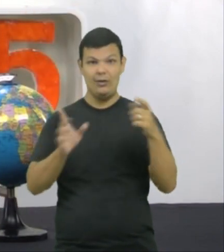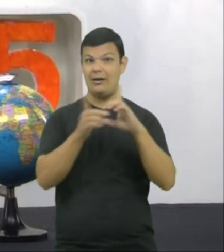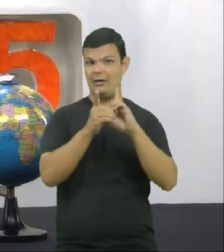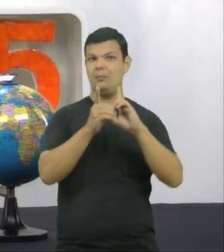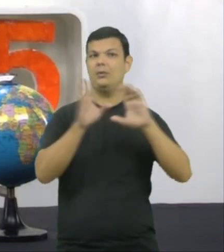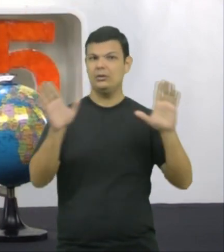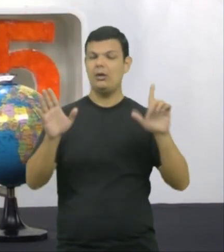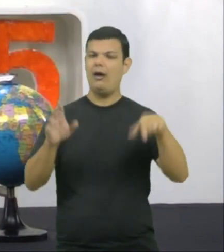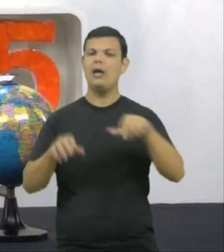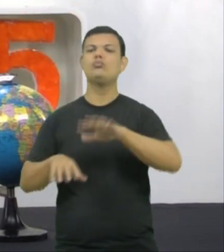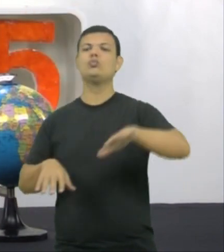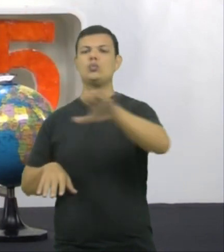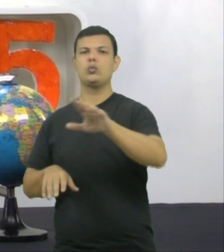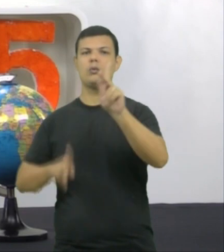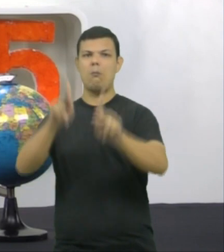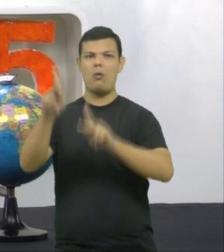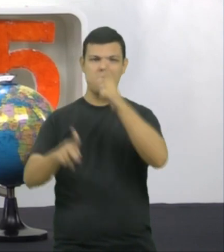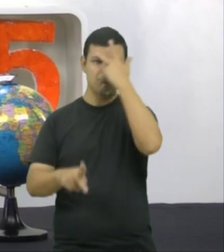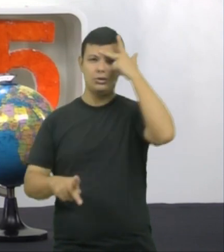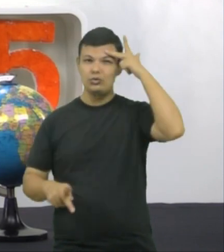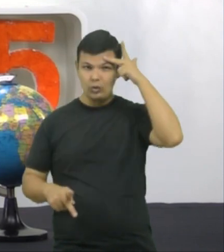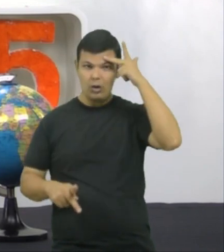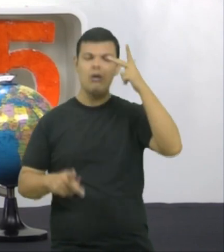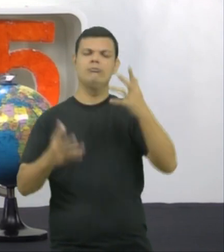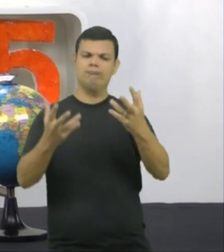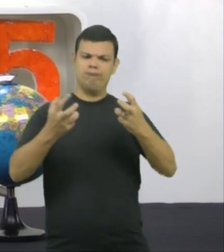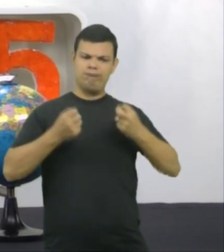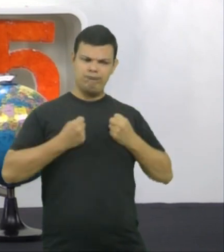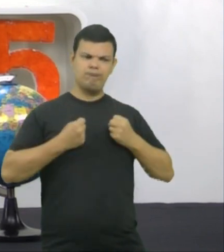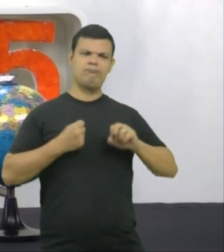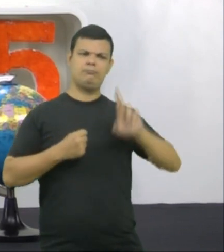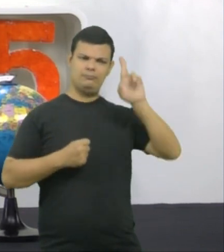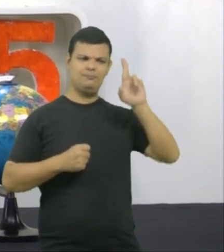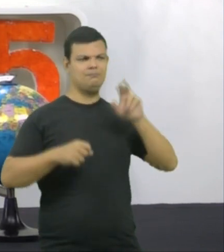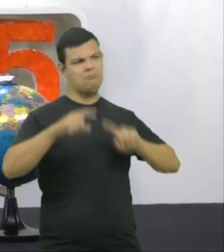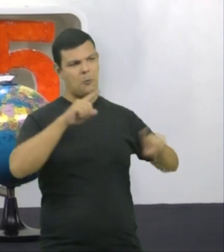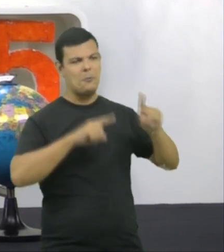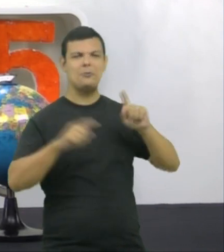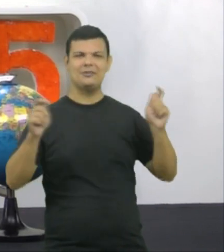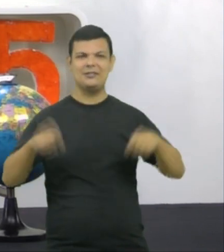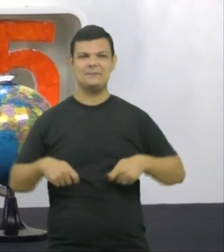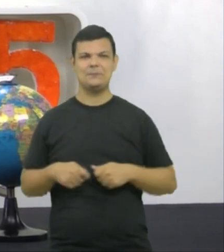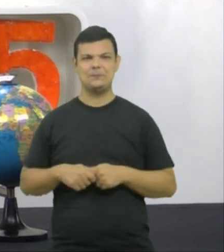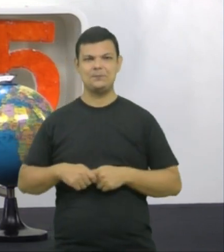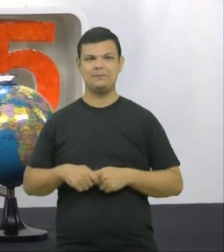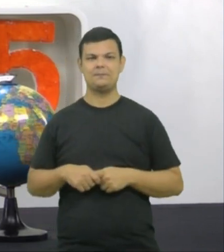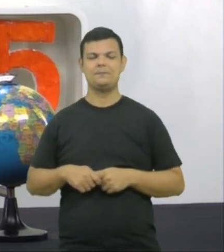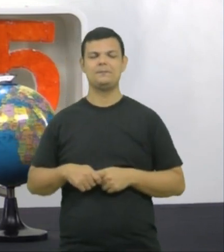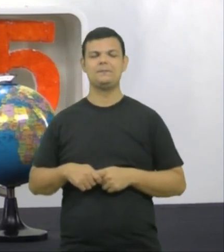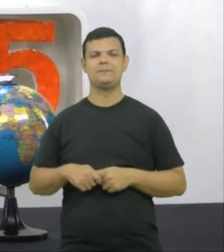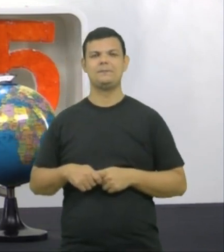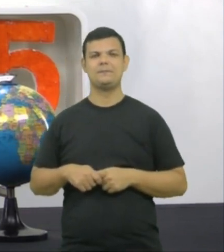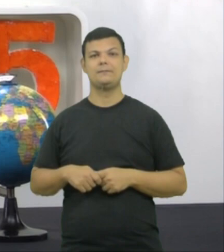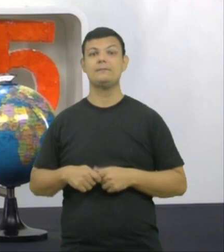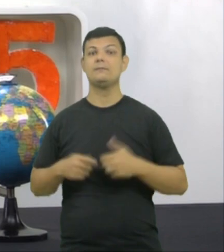gestão nas mãos do povo. É o conceito da ideia de democracia, ok? Vamos lá.